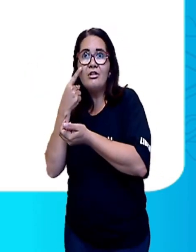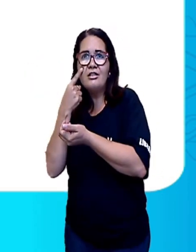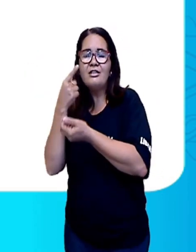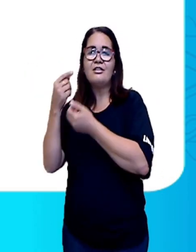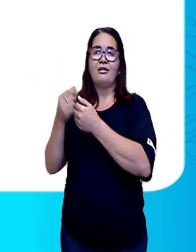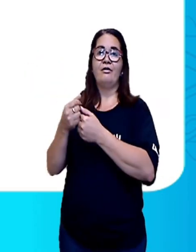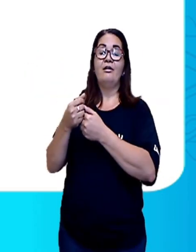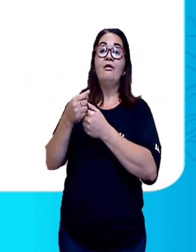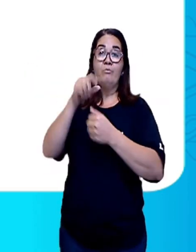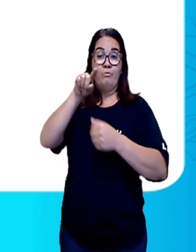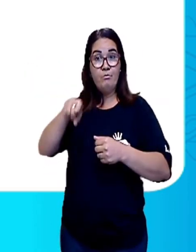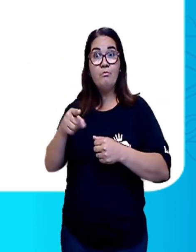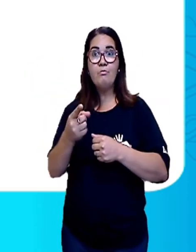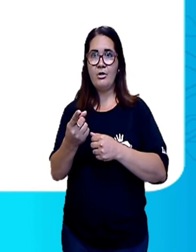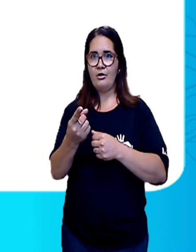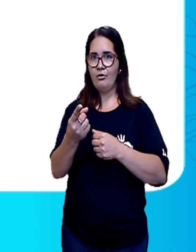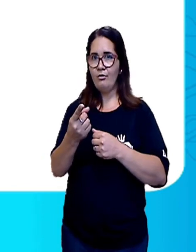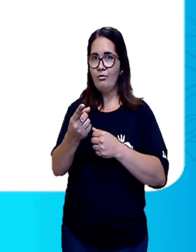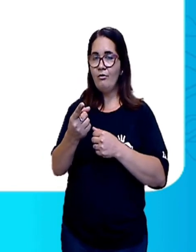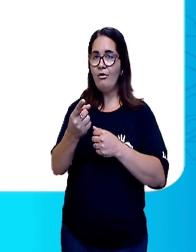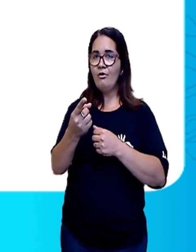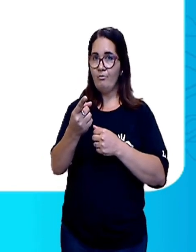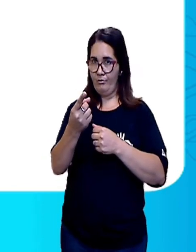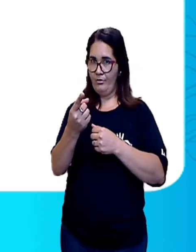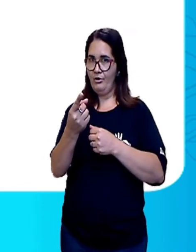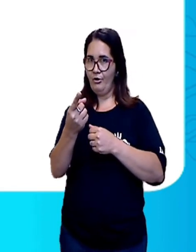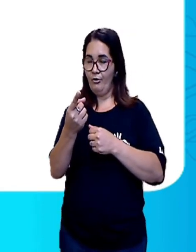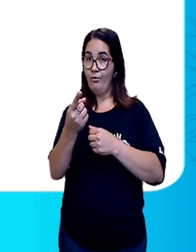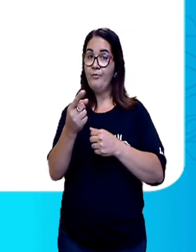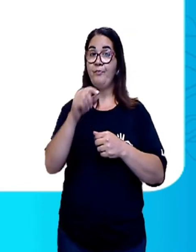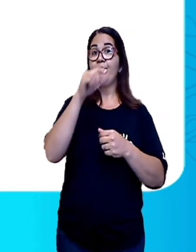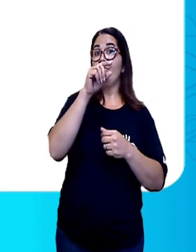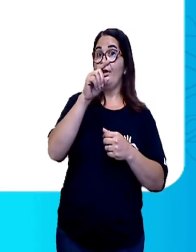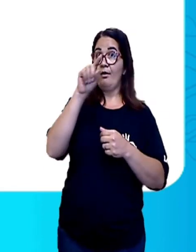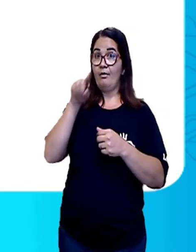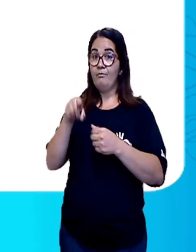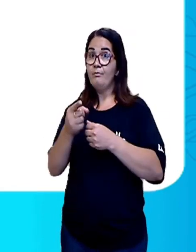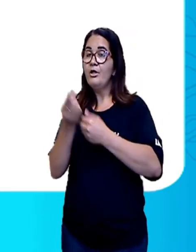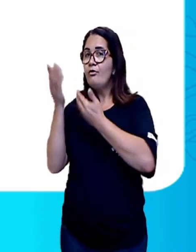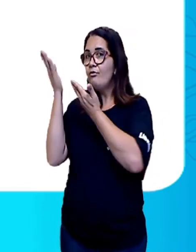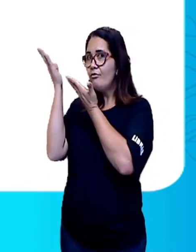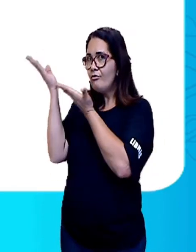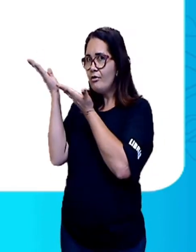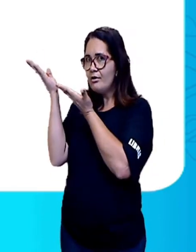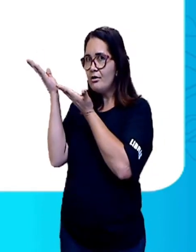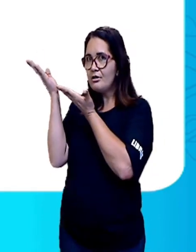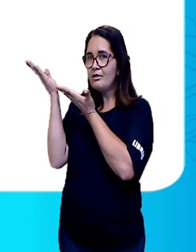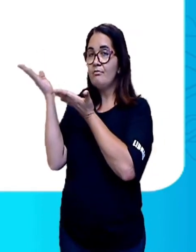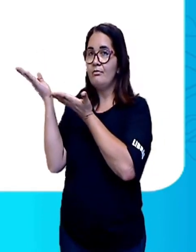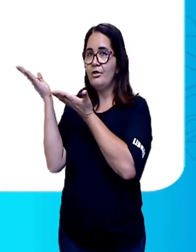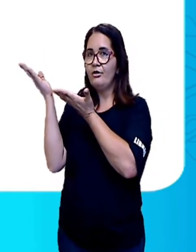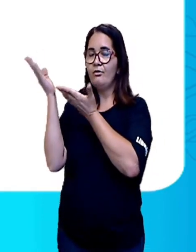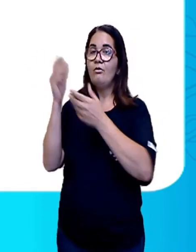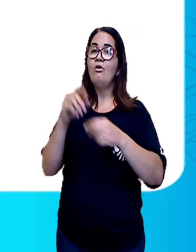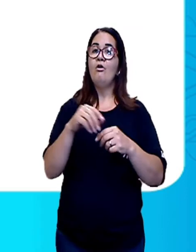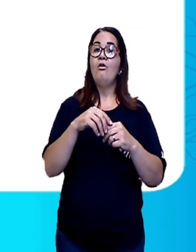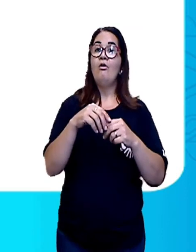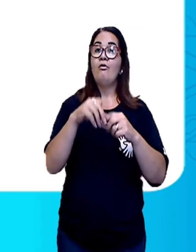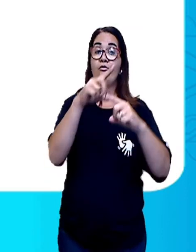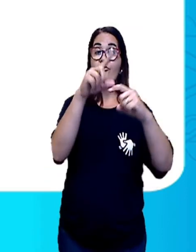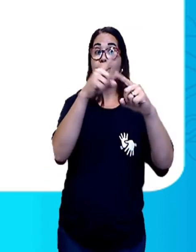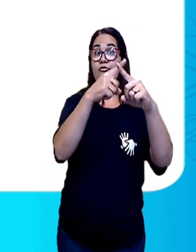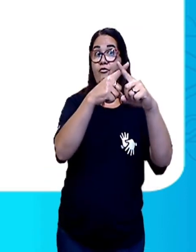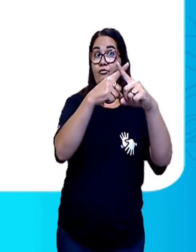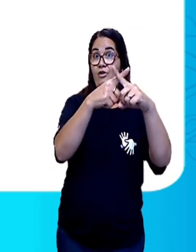vezes 5. Nós vamos descobrir quantos ml cabem dentro desse galão de 5 litros. Então, multiplicando lá,